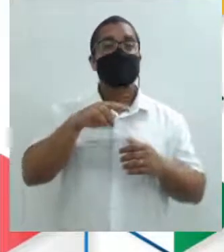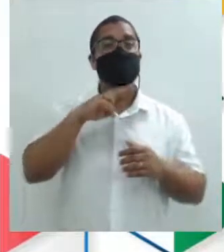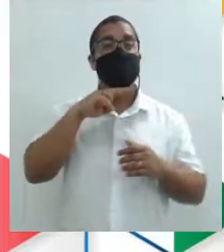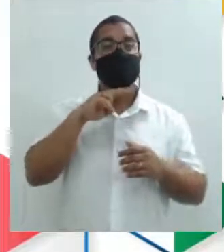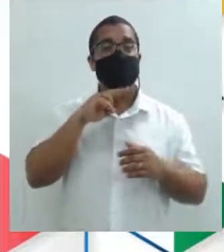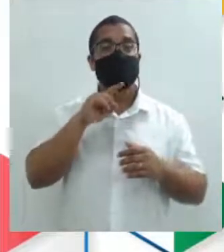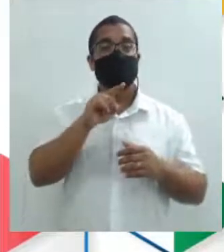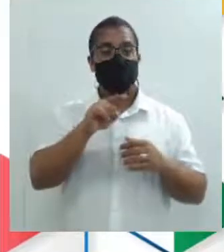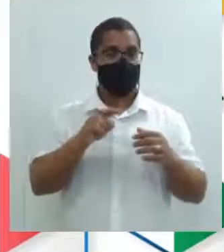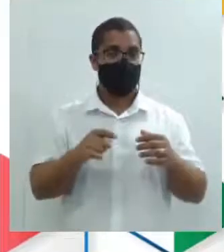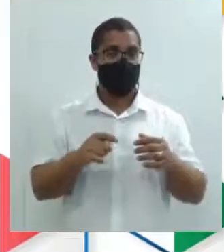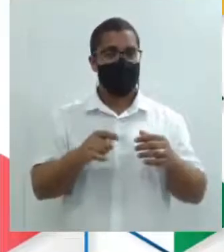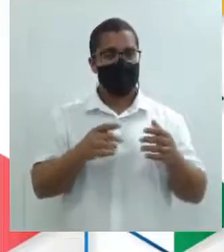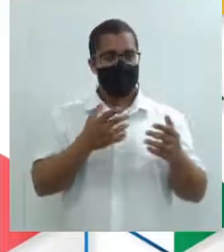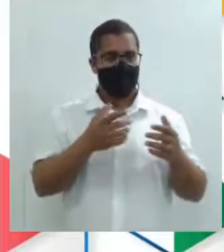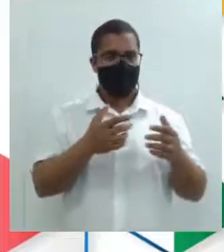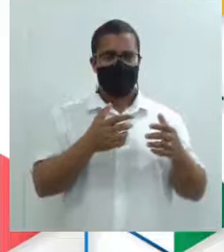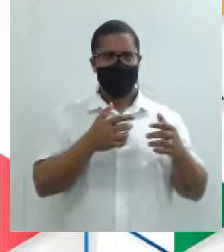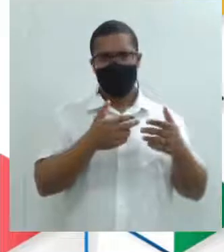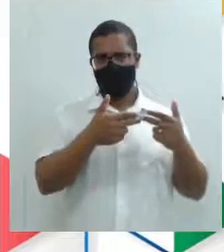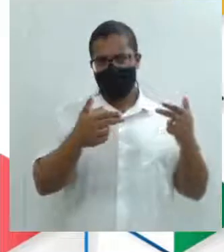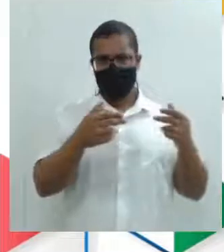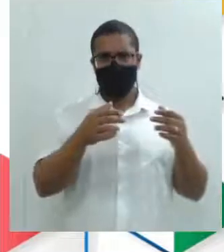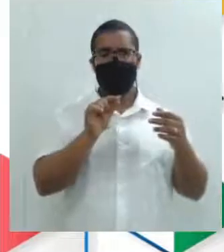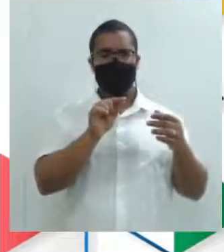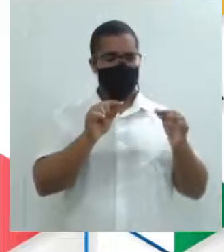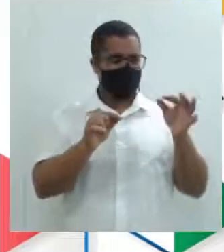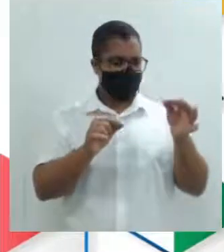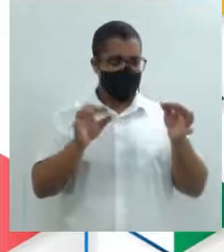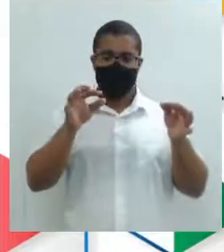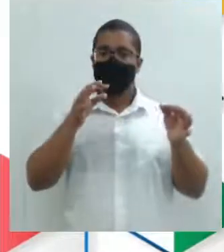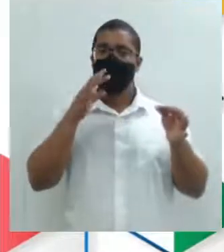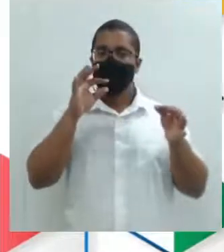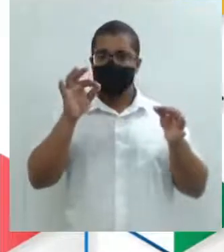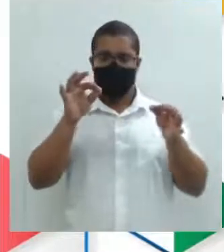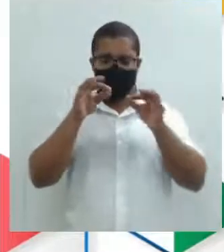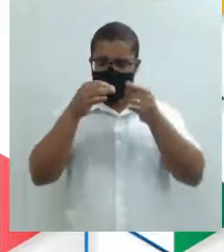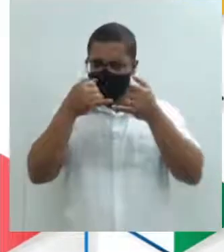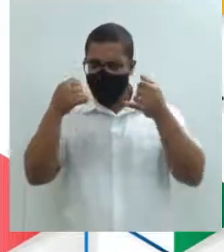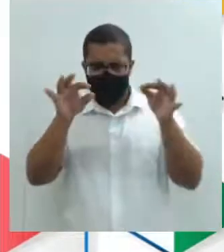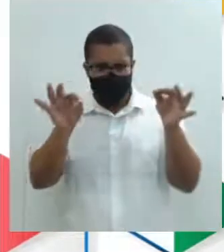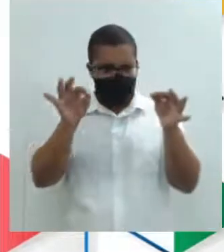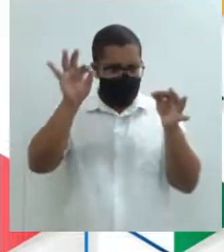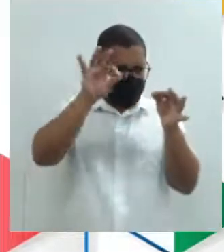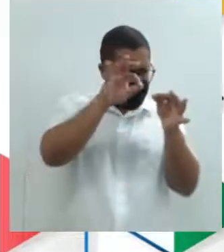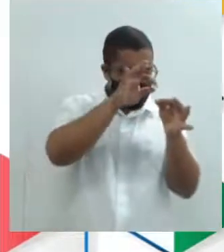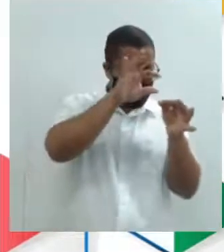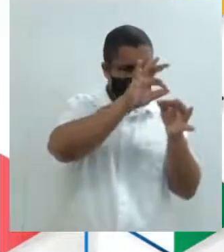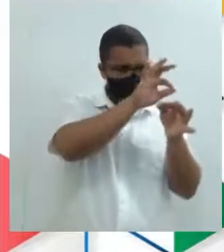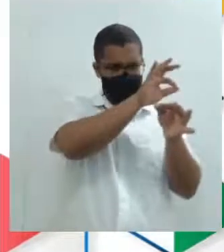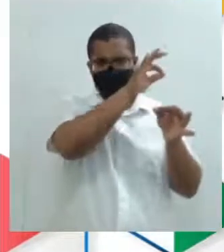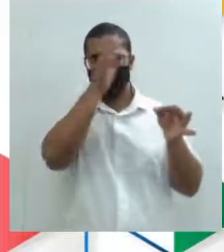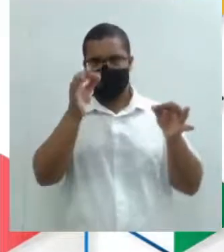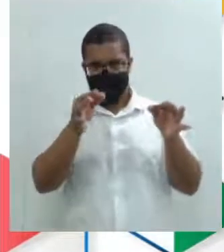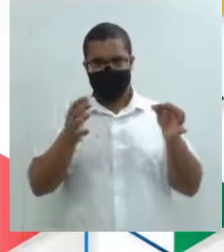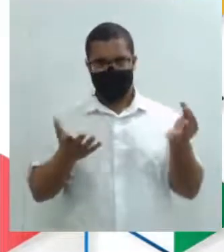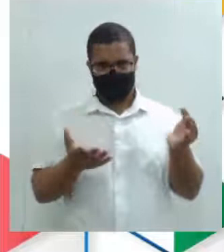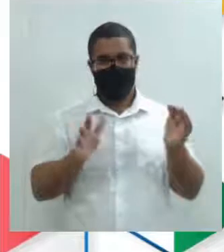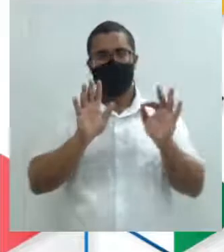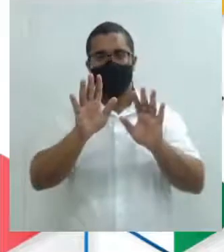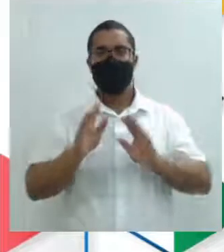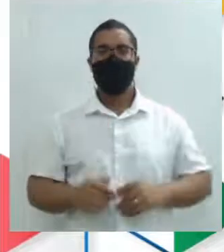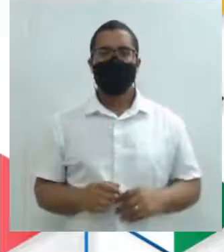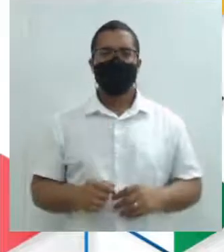netinha fizesse algo, ou seja, colocar a linha dentro do buraco da agulha. Segunda